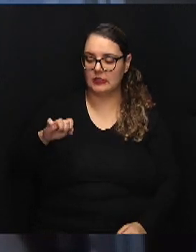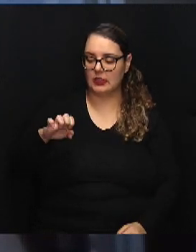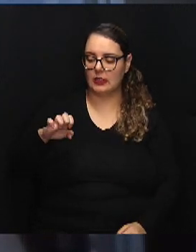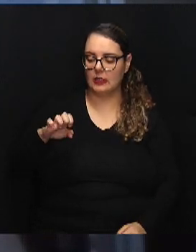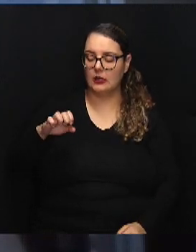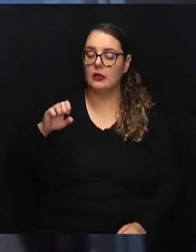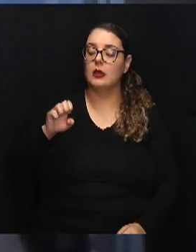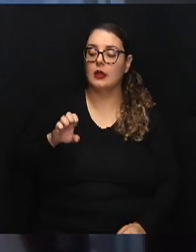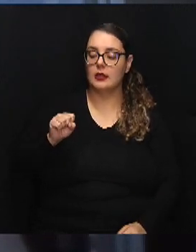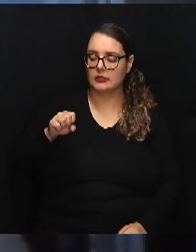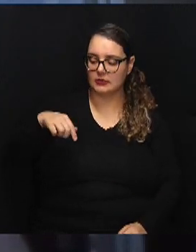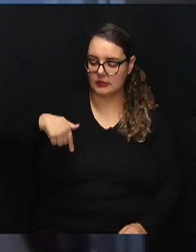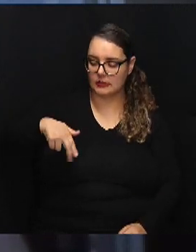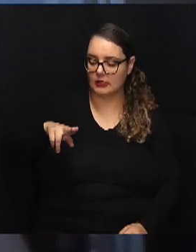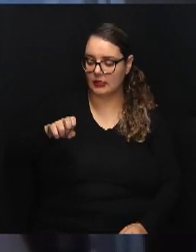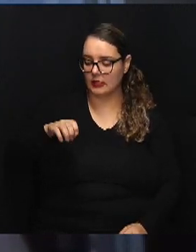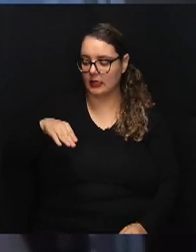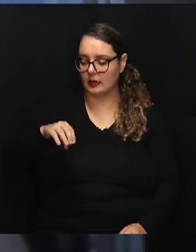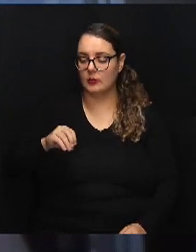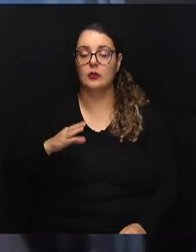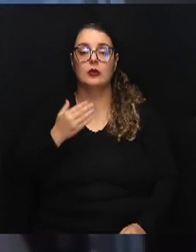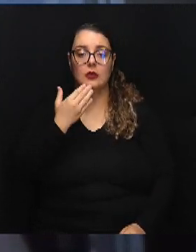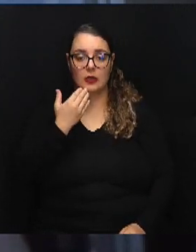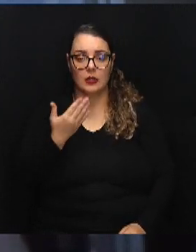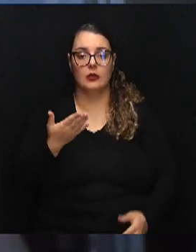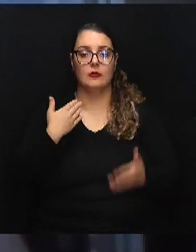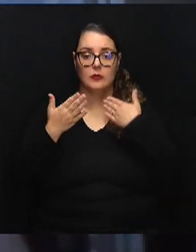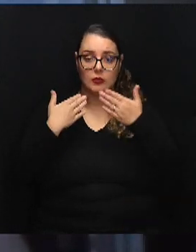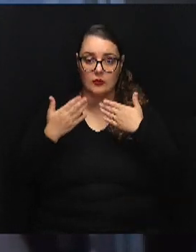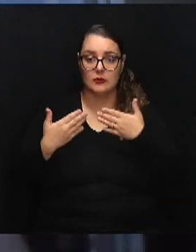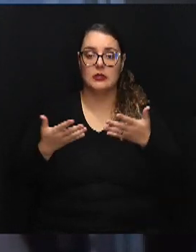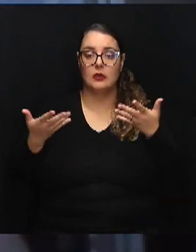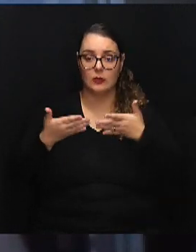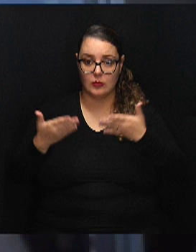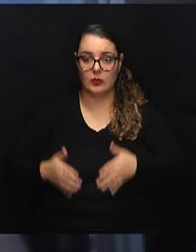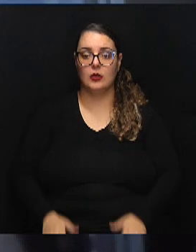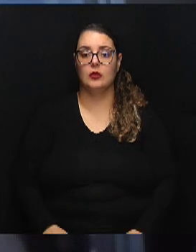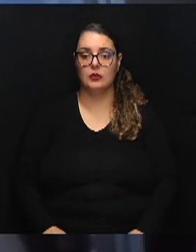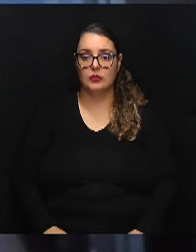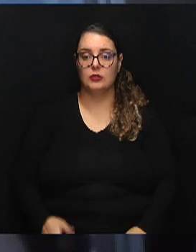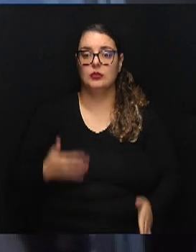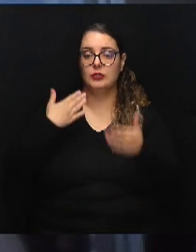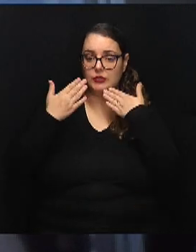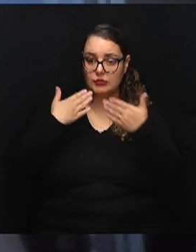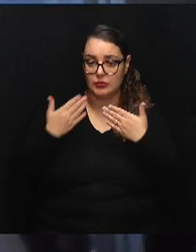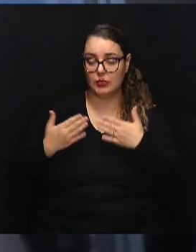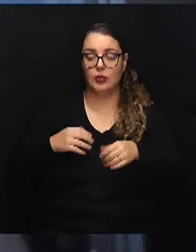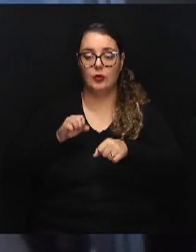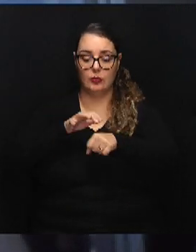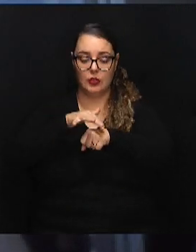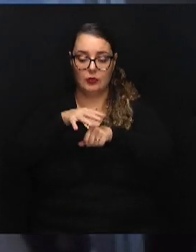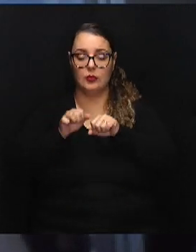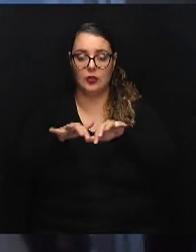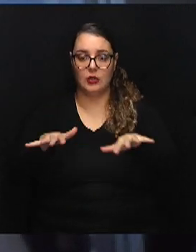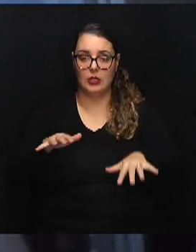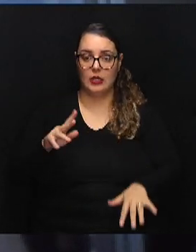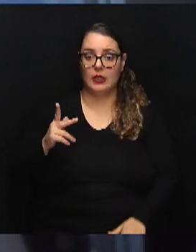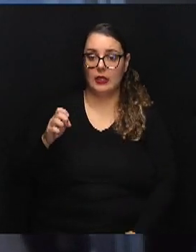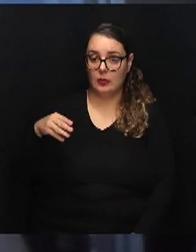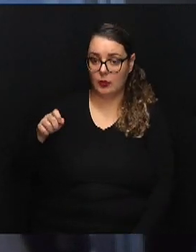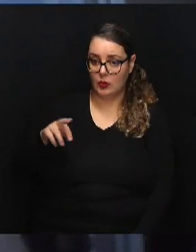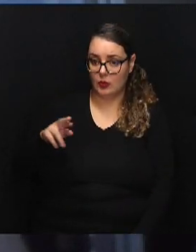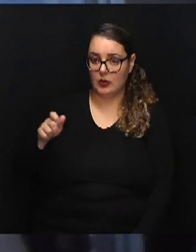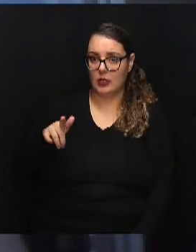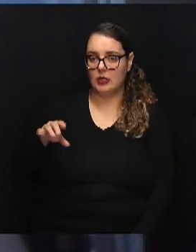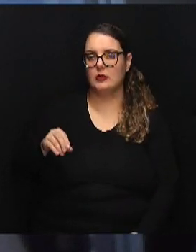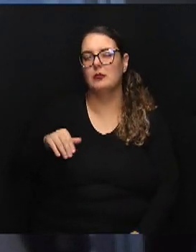vai conversar hoje, tá? Os AVCs hemorrágicos, que são que estouram um dos vasos na cabeça, eles são muito ligados à